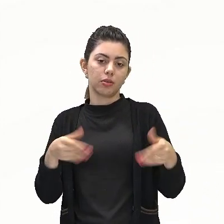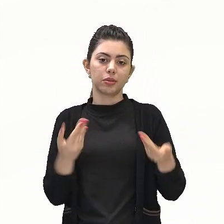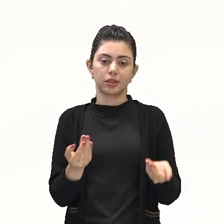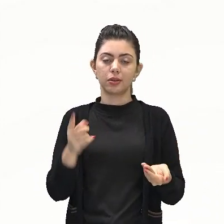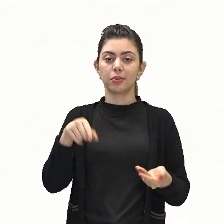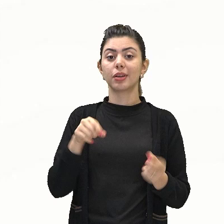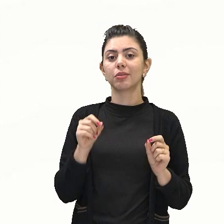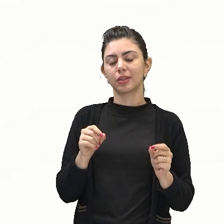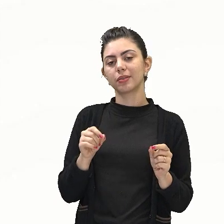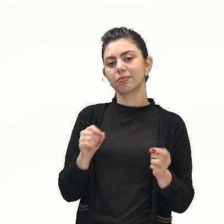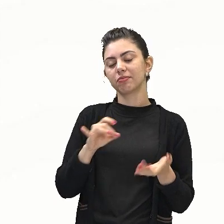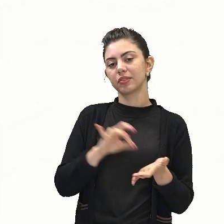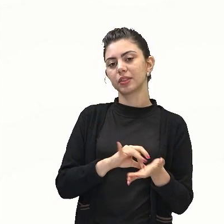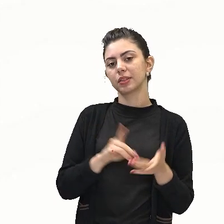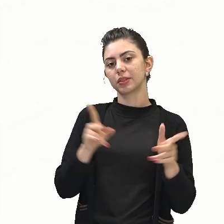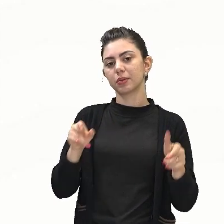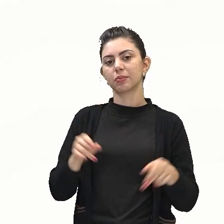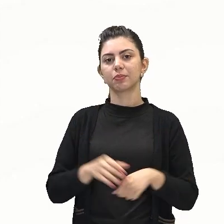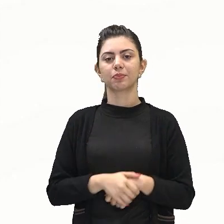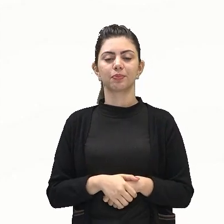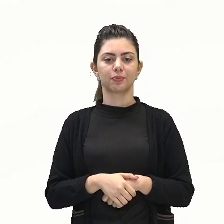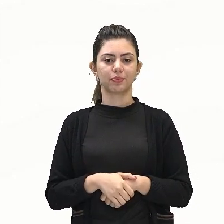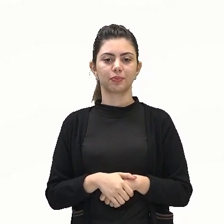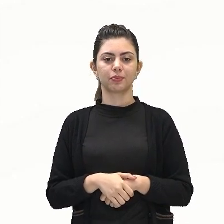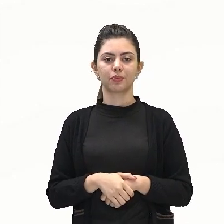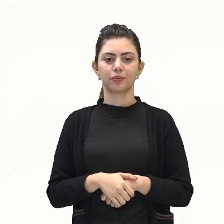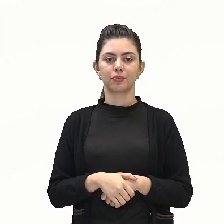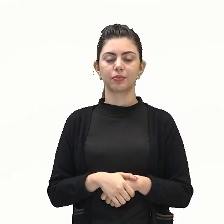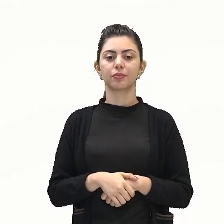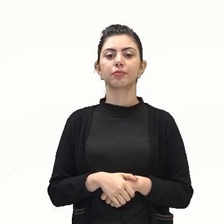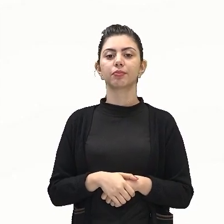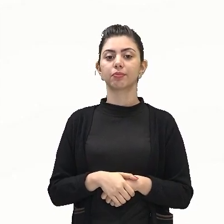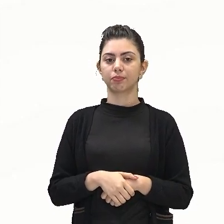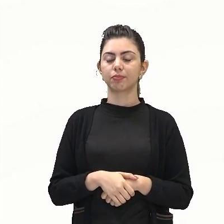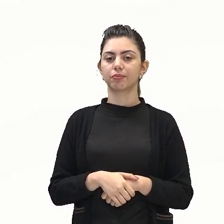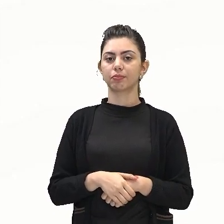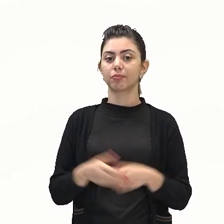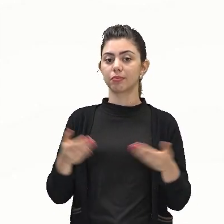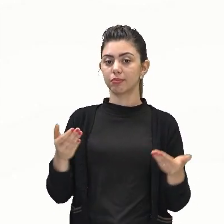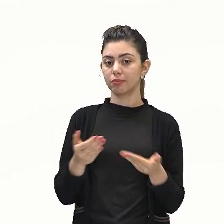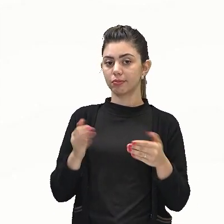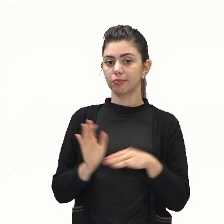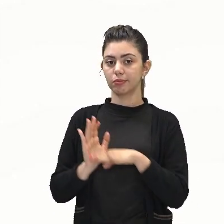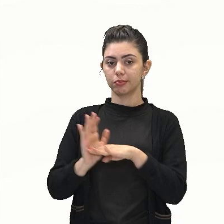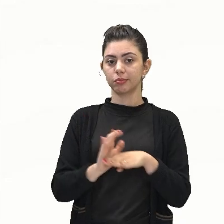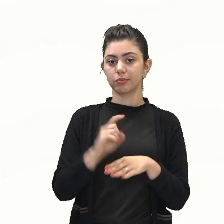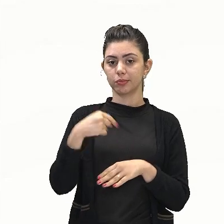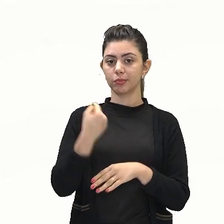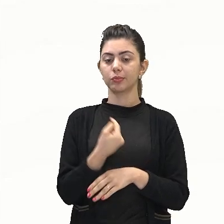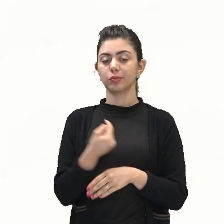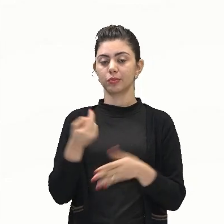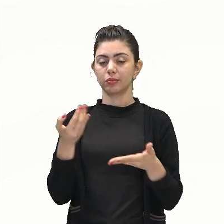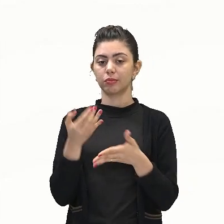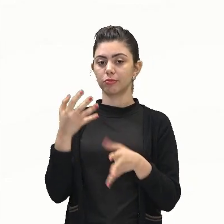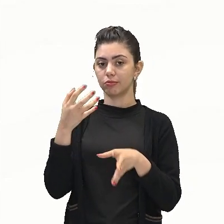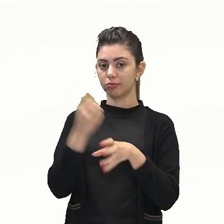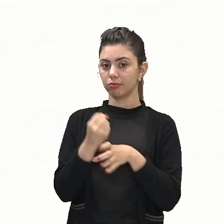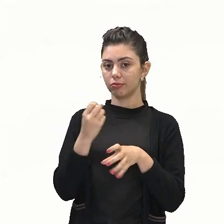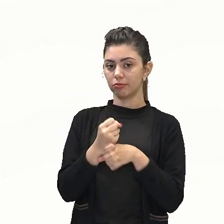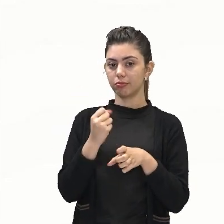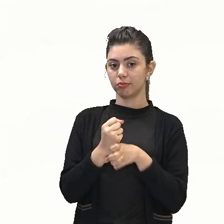sistemas equivalentes. Tudo bem? E para ajudar a gente a resolver sistemas, né, bem